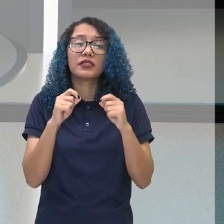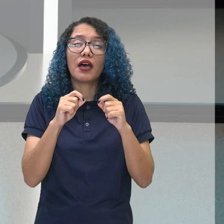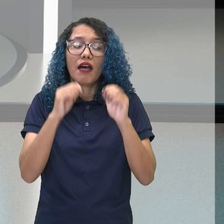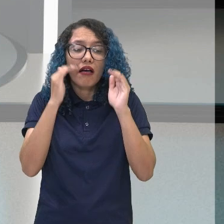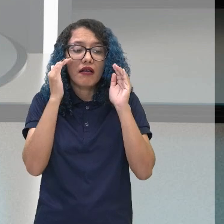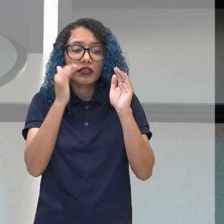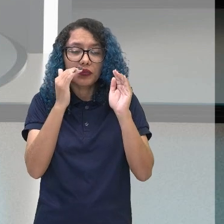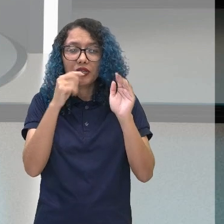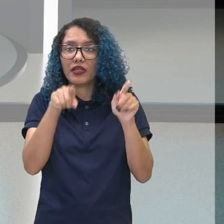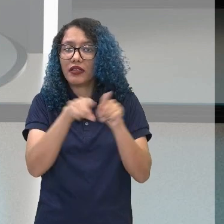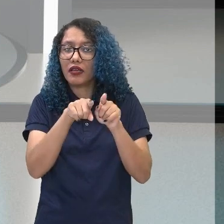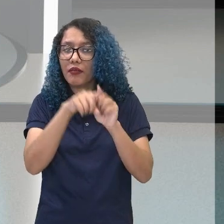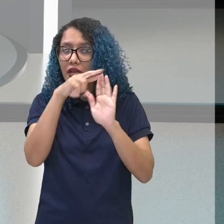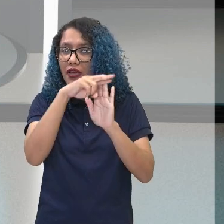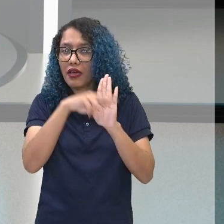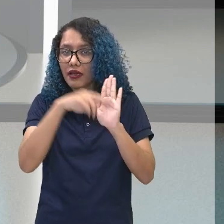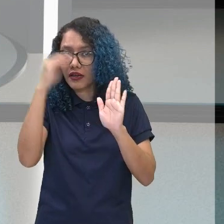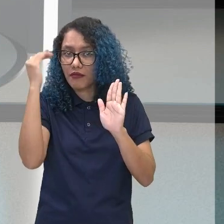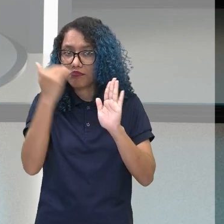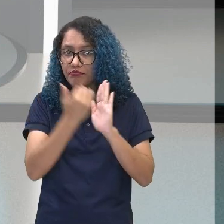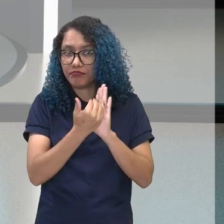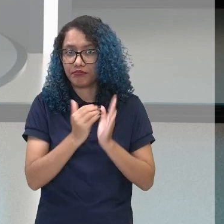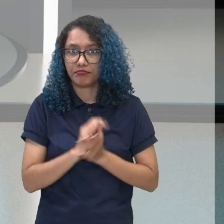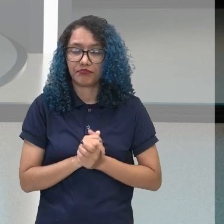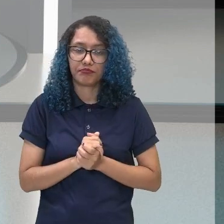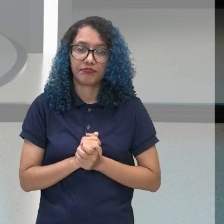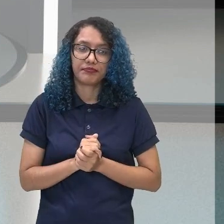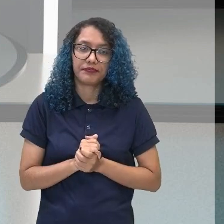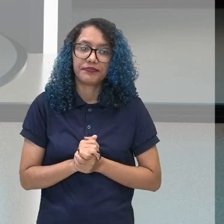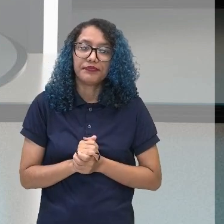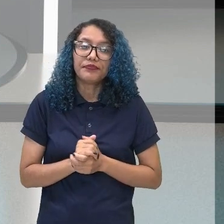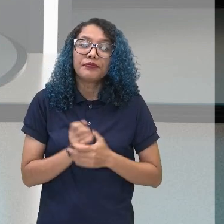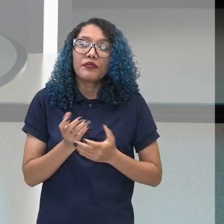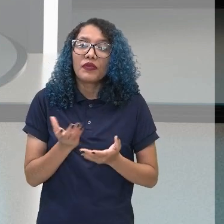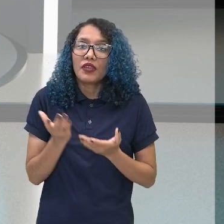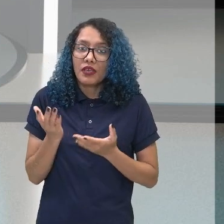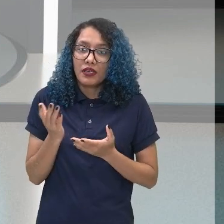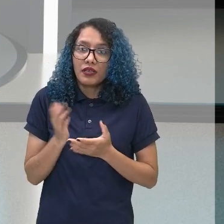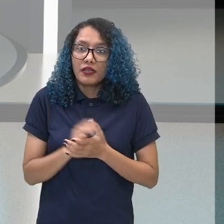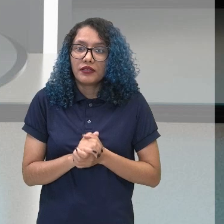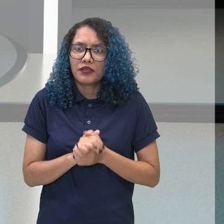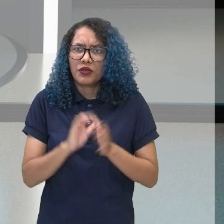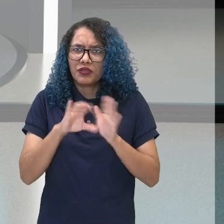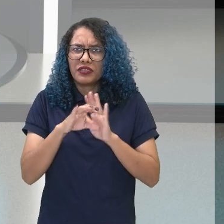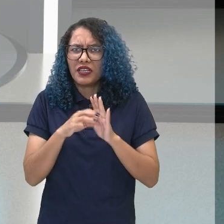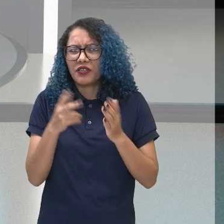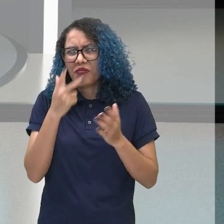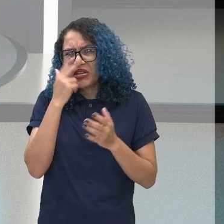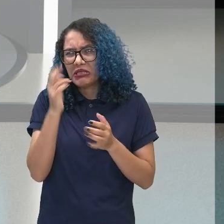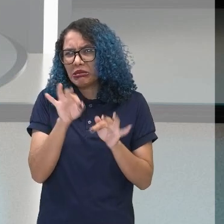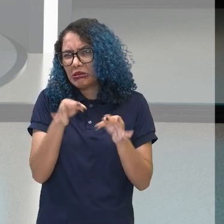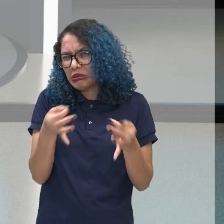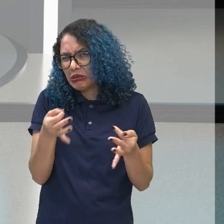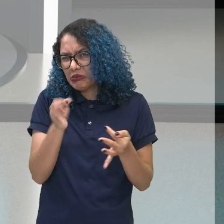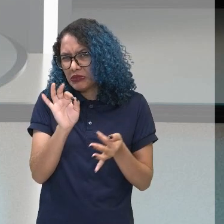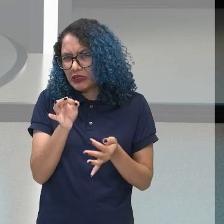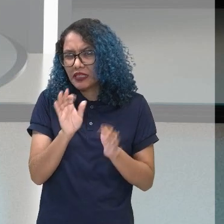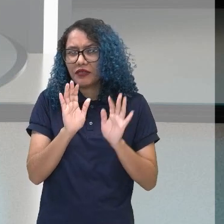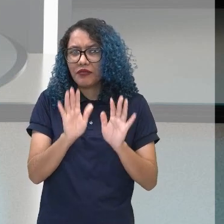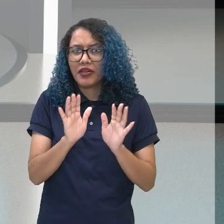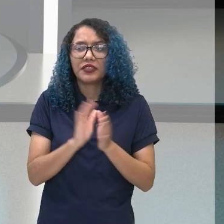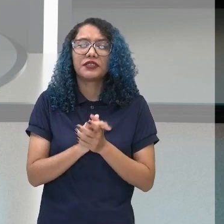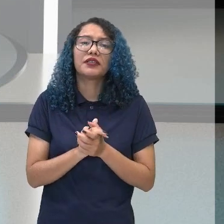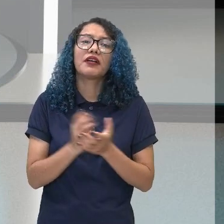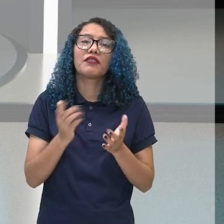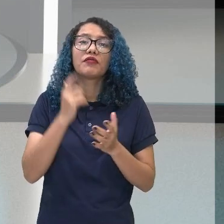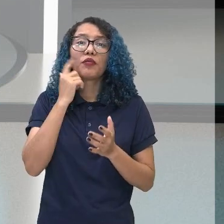desses esportes. E aí, esse conceito, lendo aqui, ele parece muito vazio, muito pequeno, e a gente vai ampliar ele um